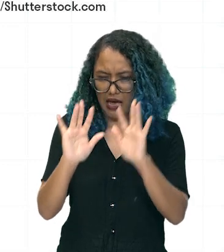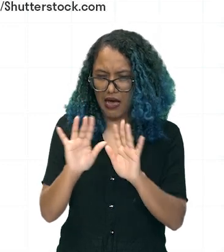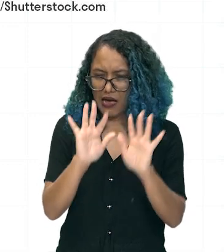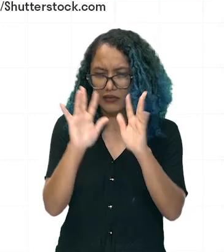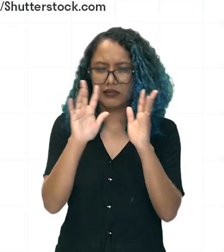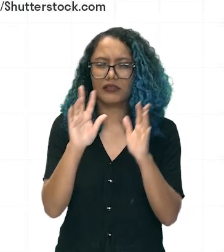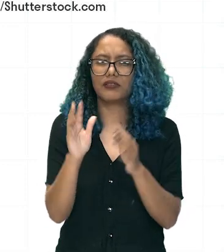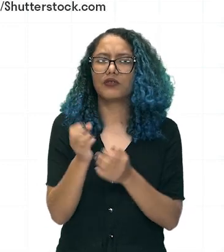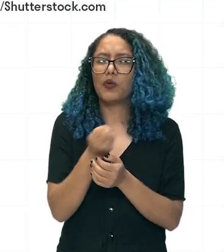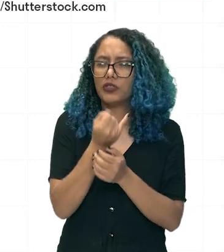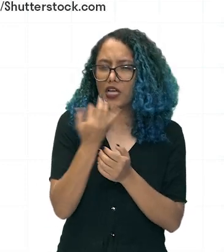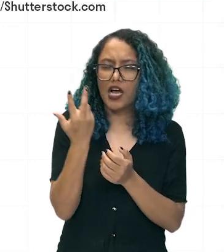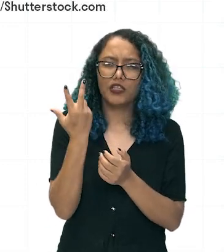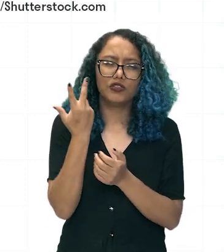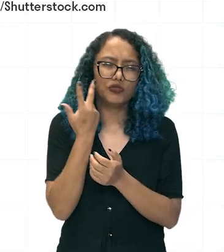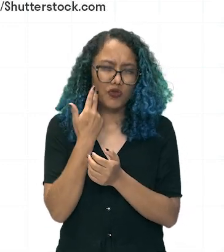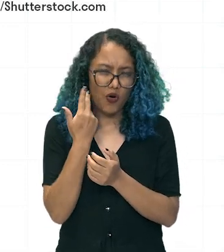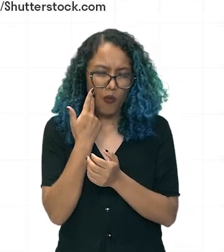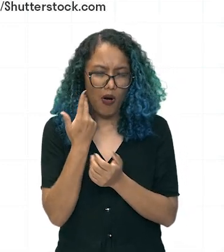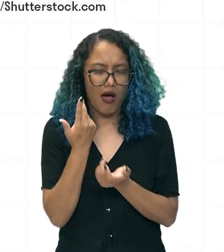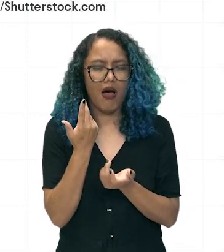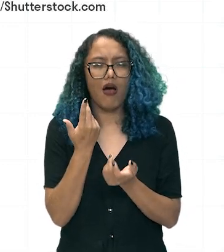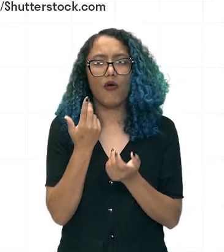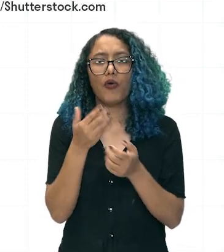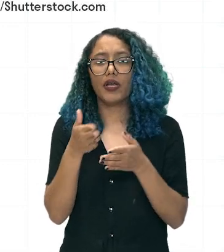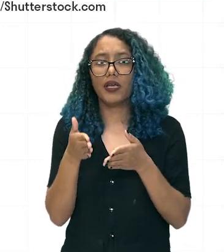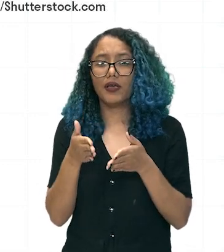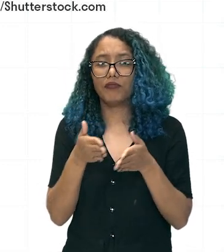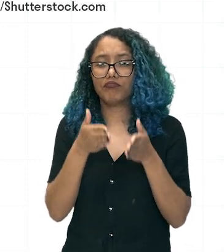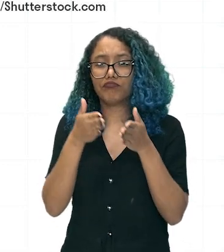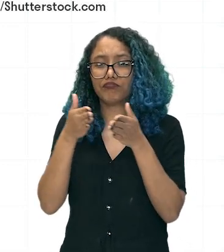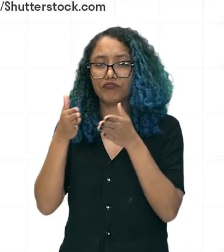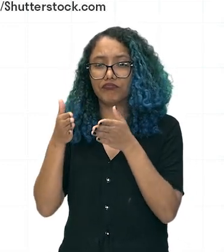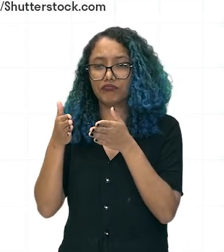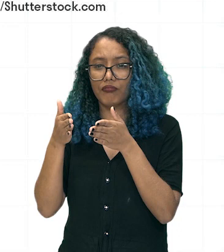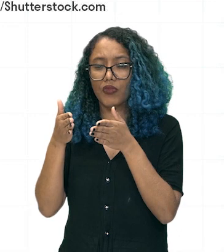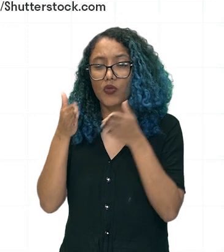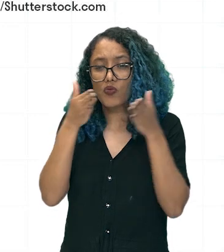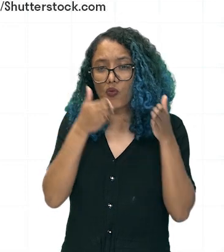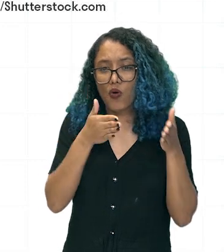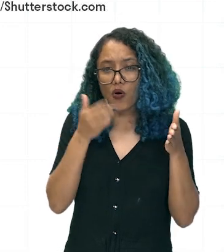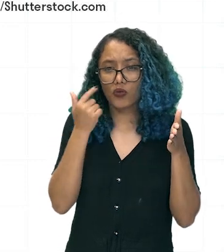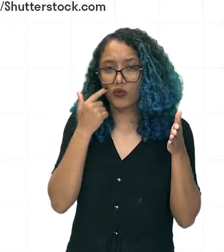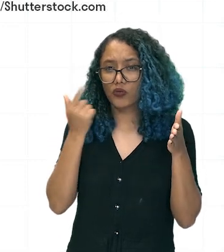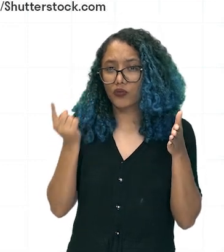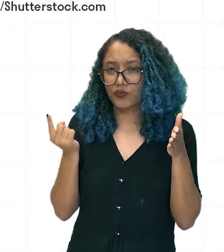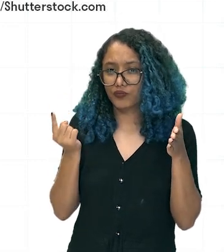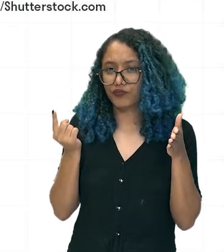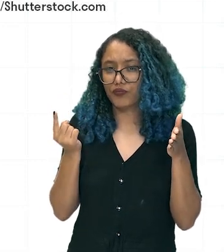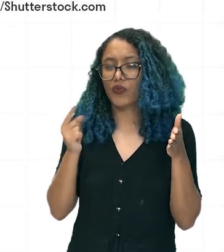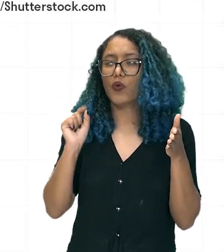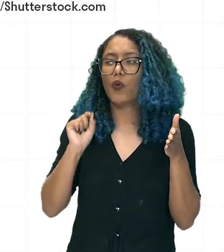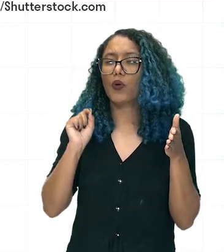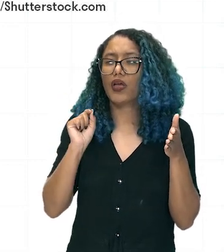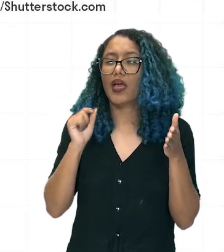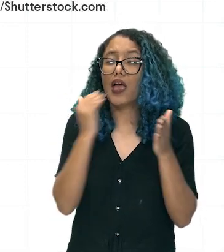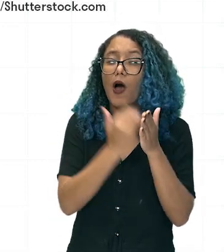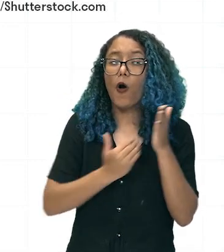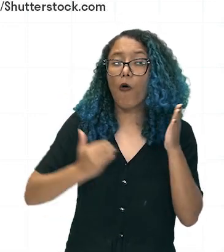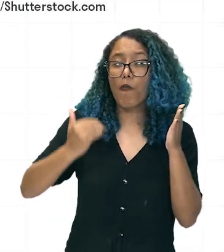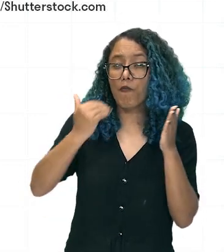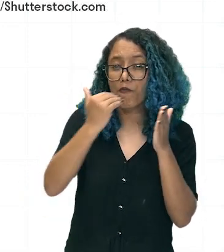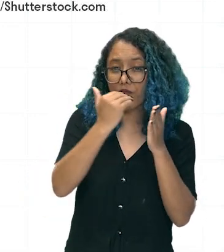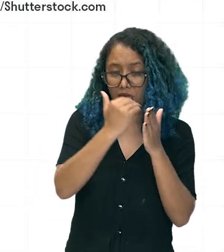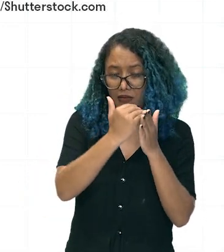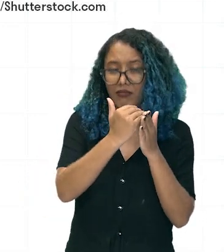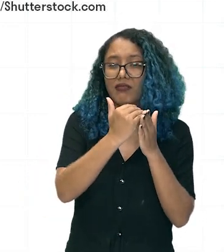quantidades normais, digamos assim, e do outro lado a intensificação do efeito estufa, em que esses gases